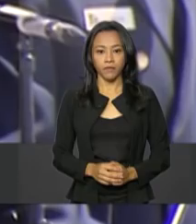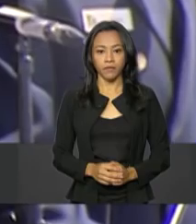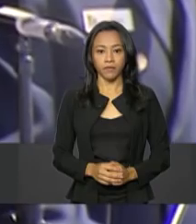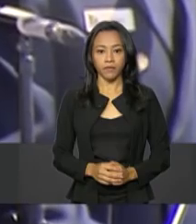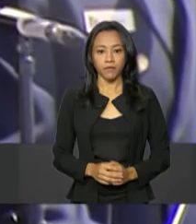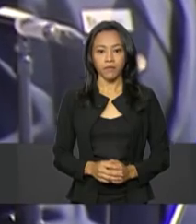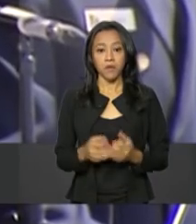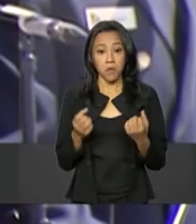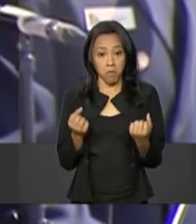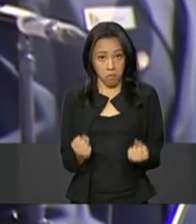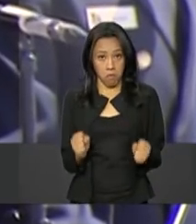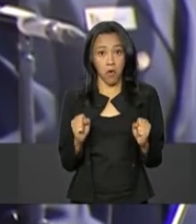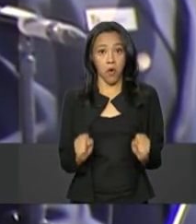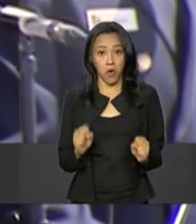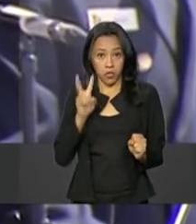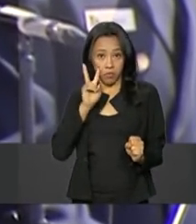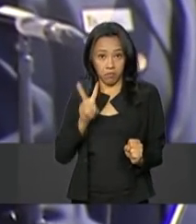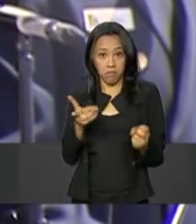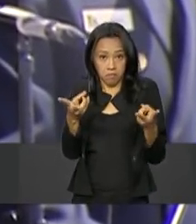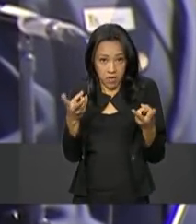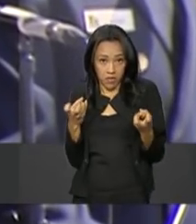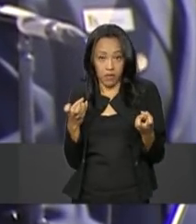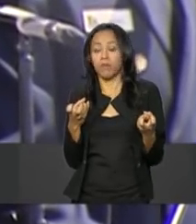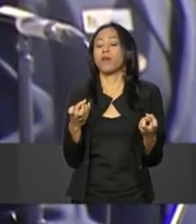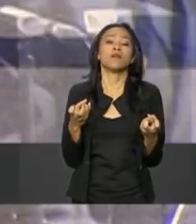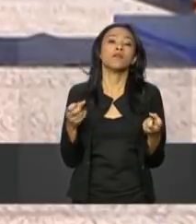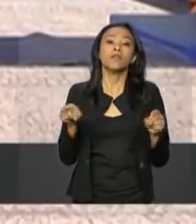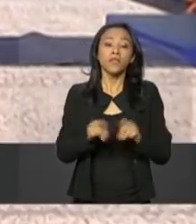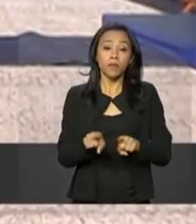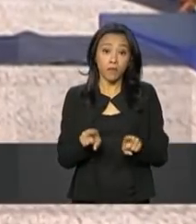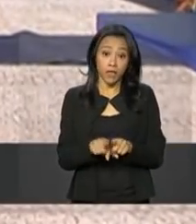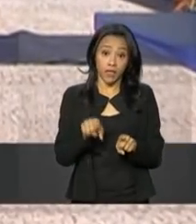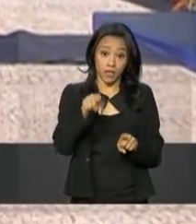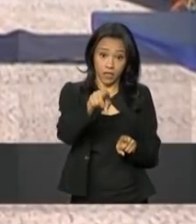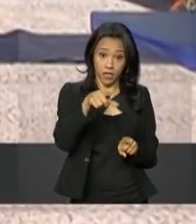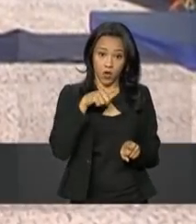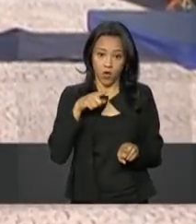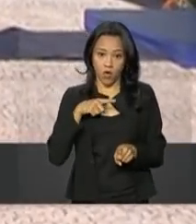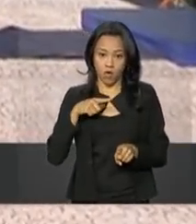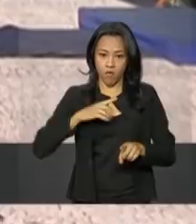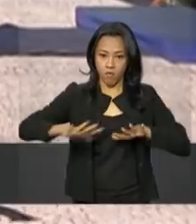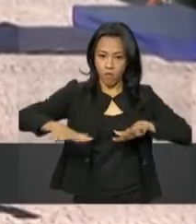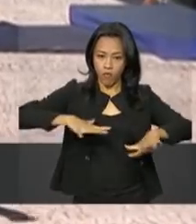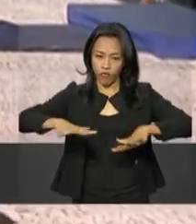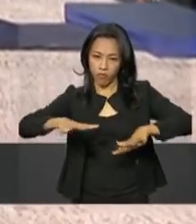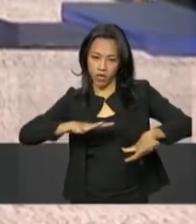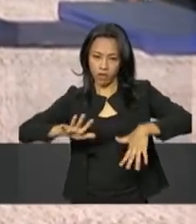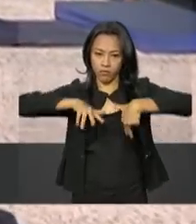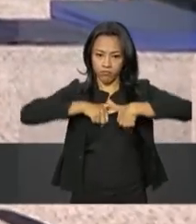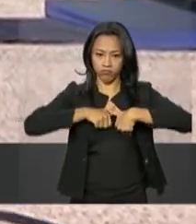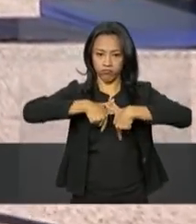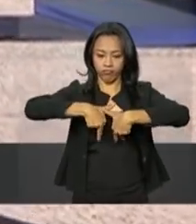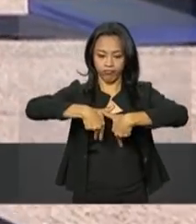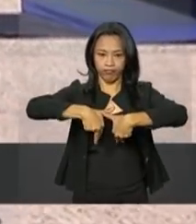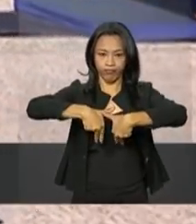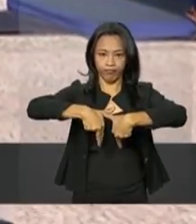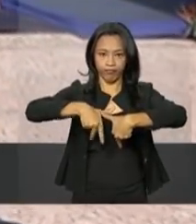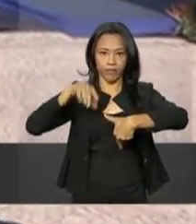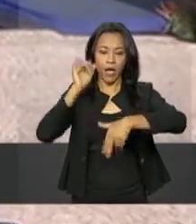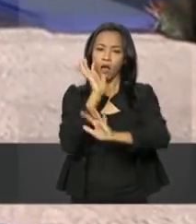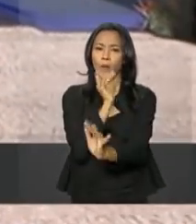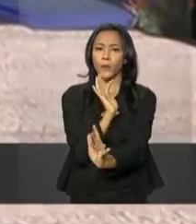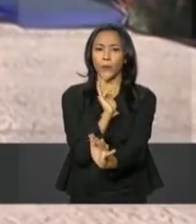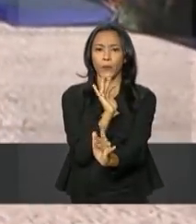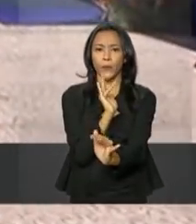Pode-se observar também que é sempre com garbo o movimento ali do comandante da guarda, né, ao som das gaitas